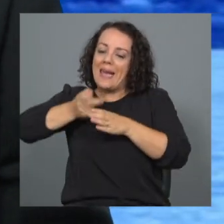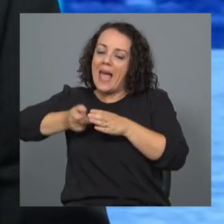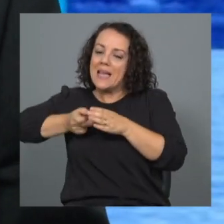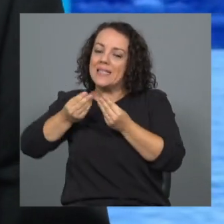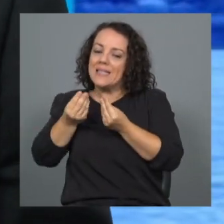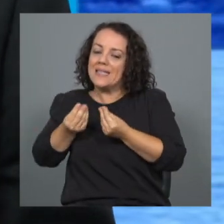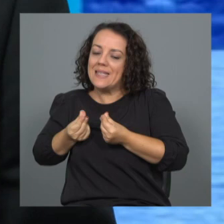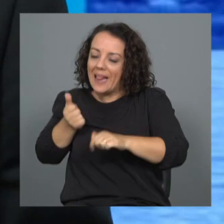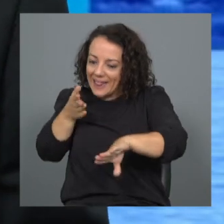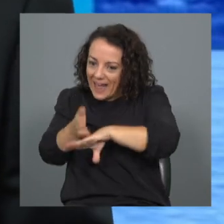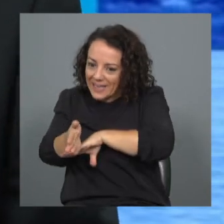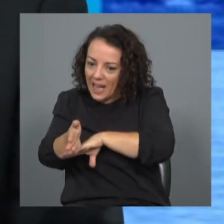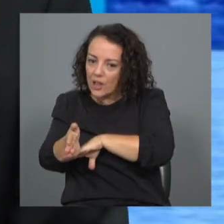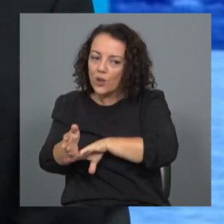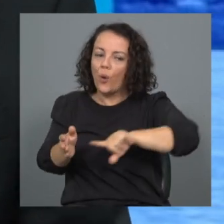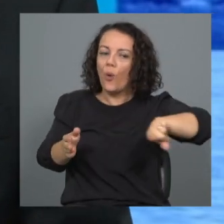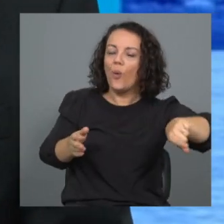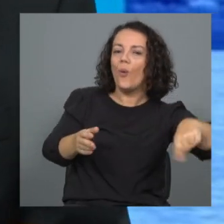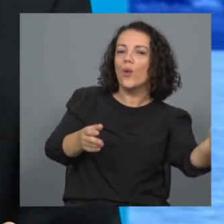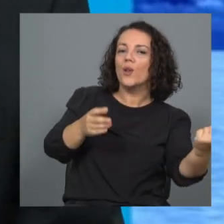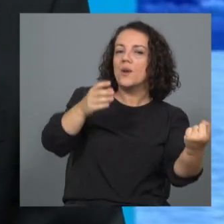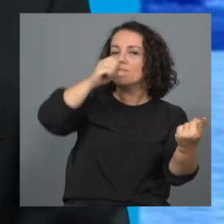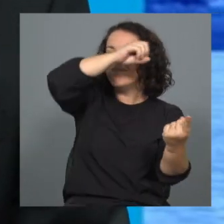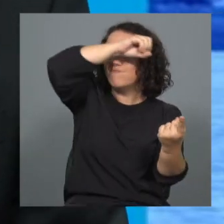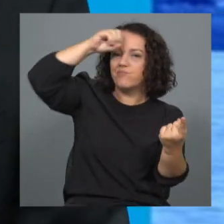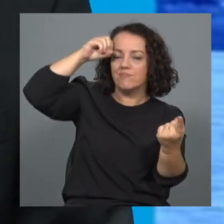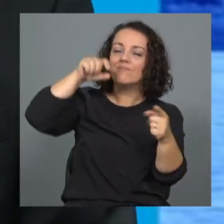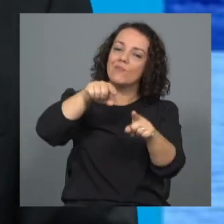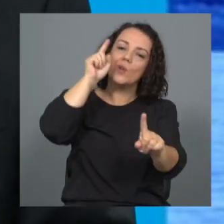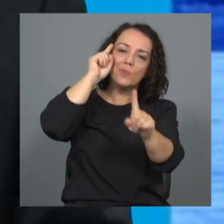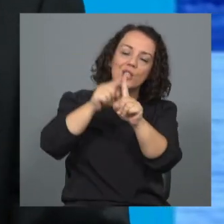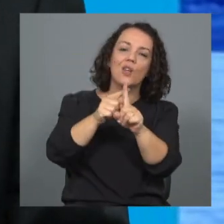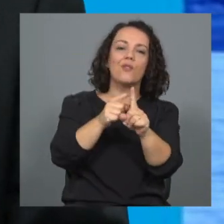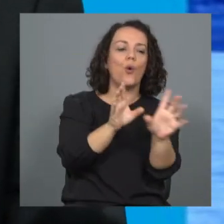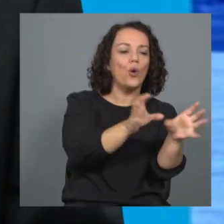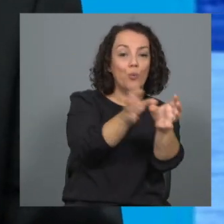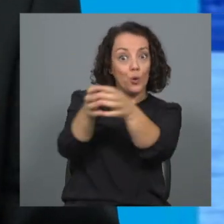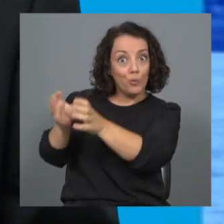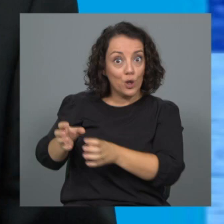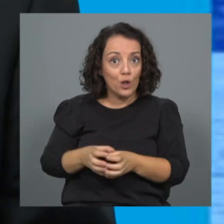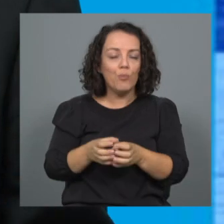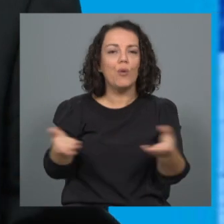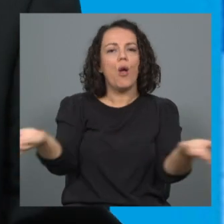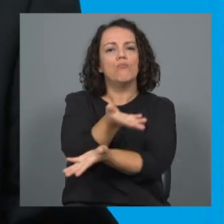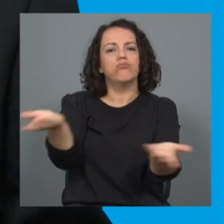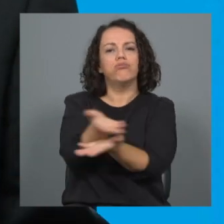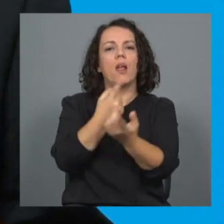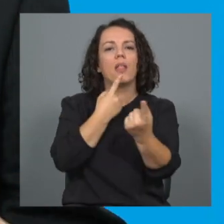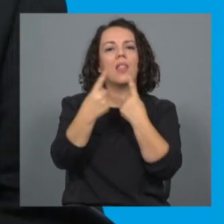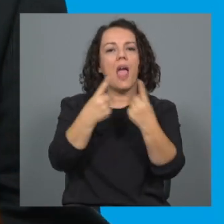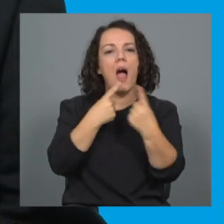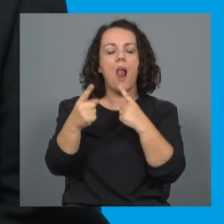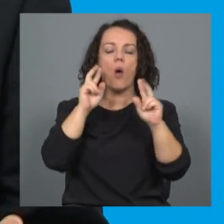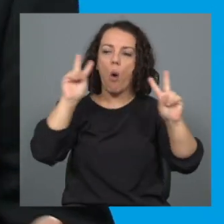E portanto, uma das nossas missões é exatamente promover esta união, este diálogo entre os vários movimentos, para que todos eles reconheçam que há um